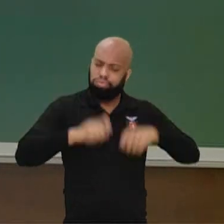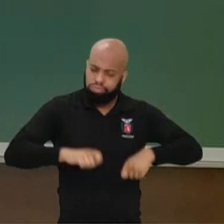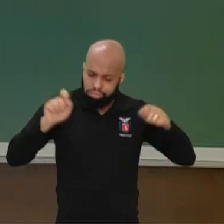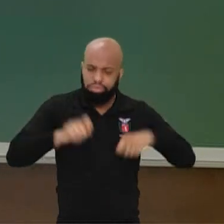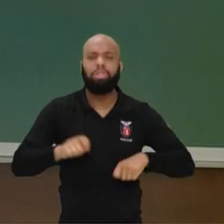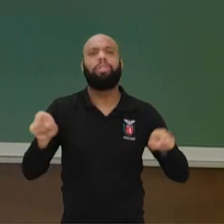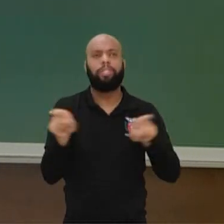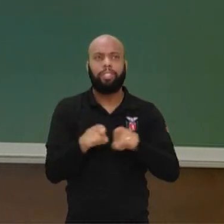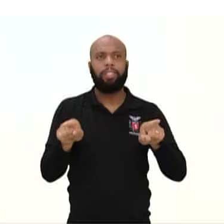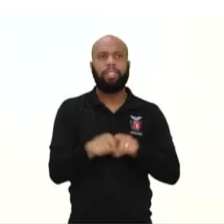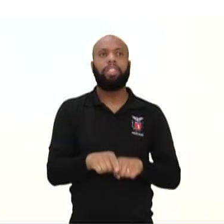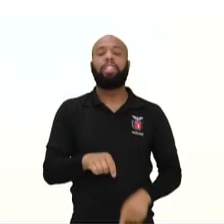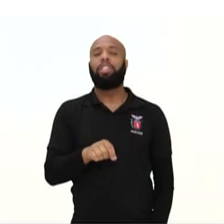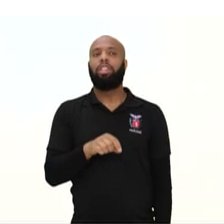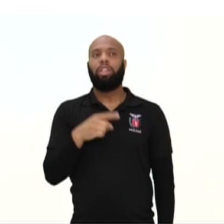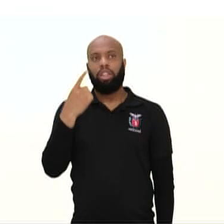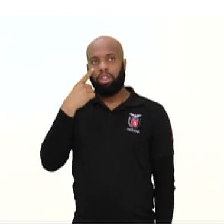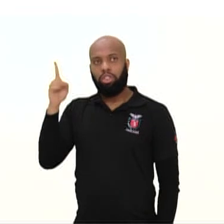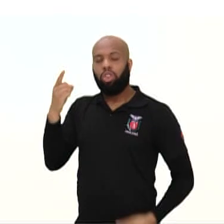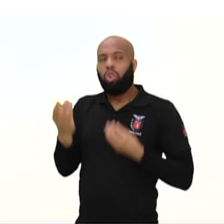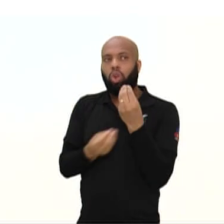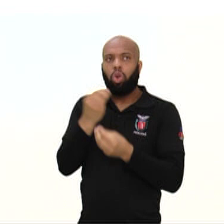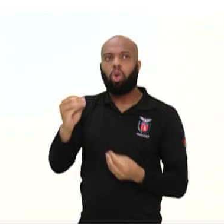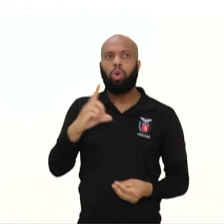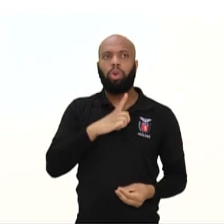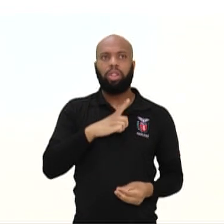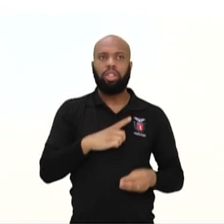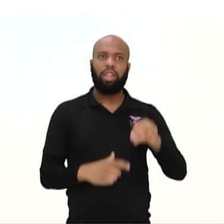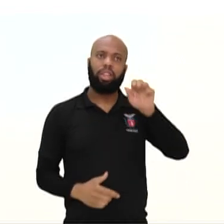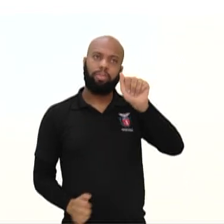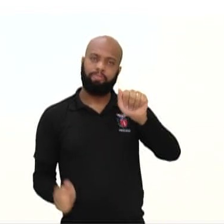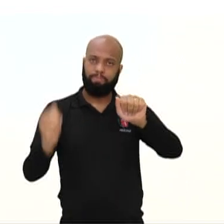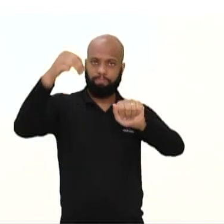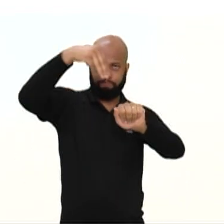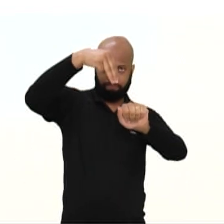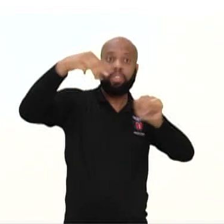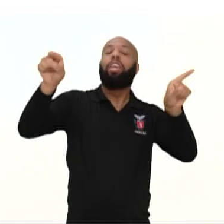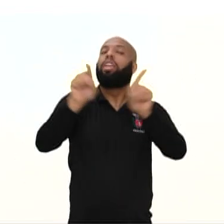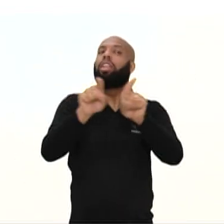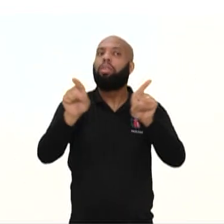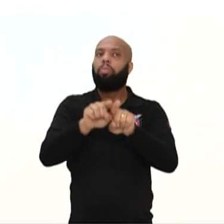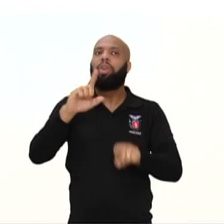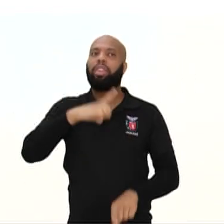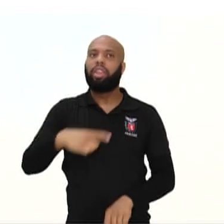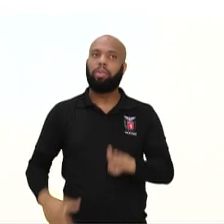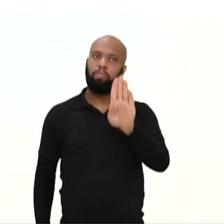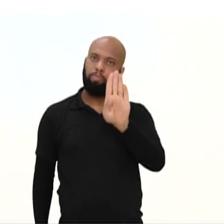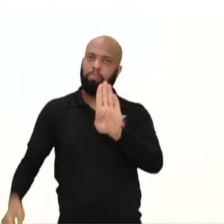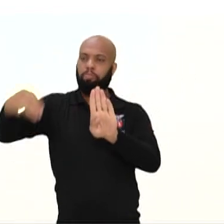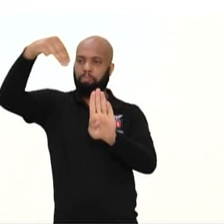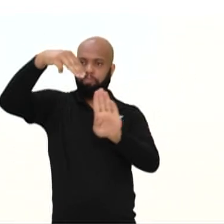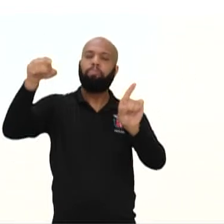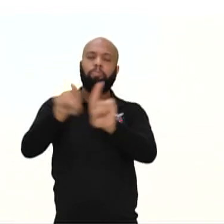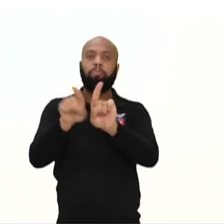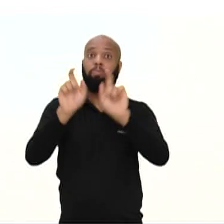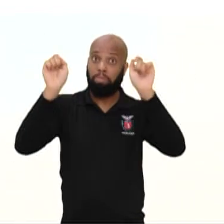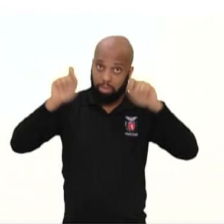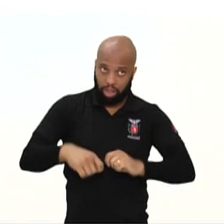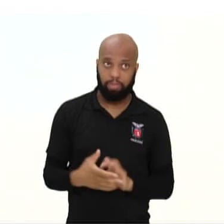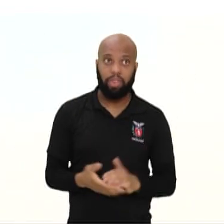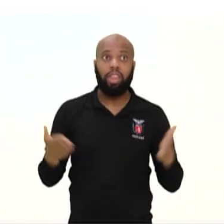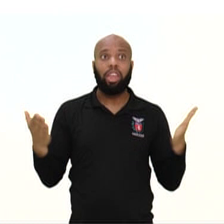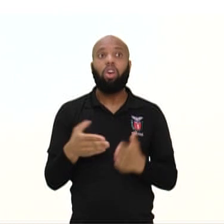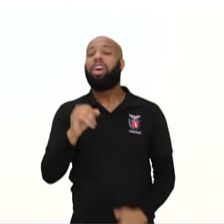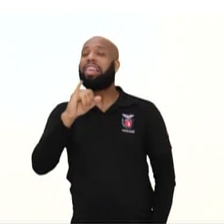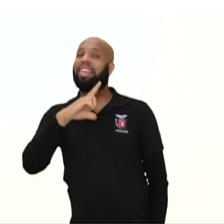e do denominador. Então, ficou o m lá, potência, tanto do numerador como do denominador.